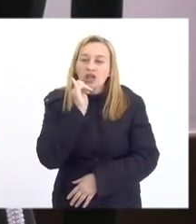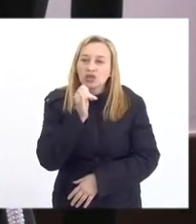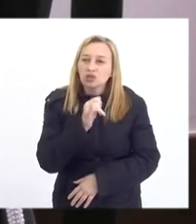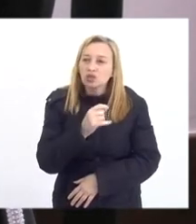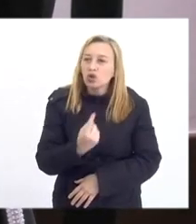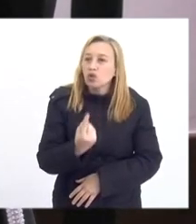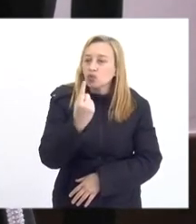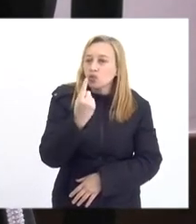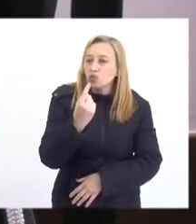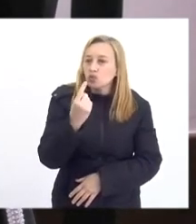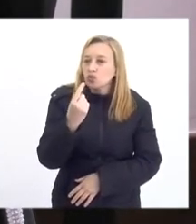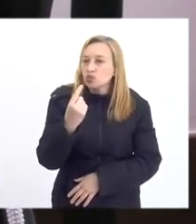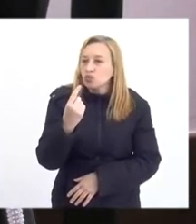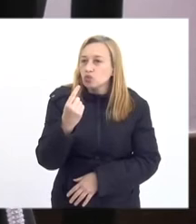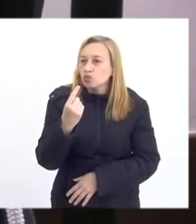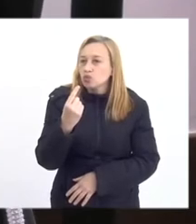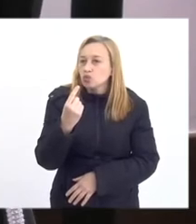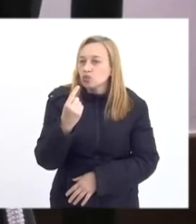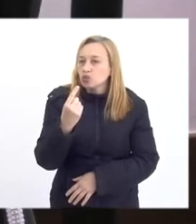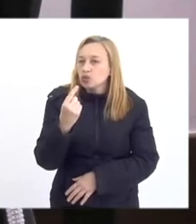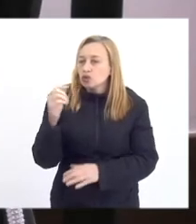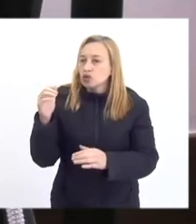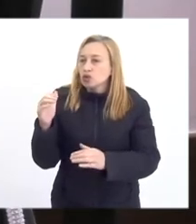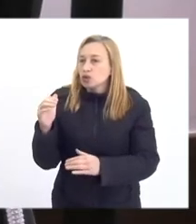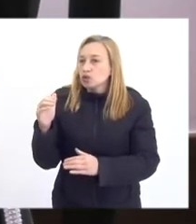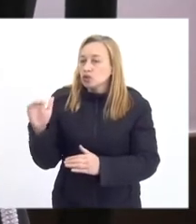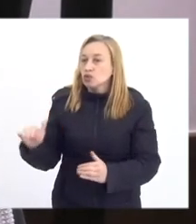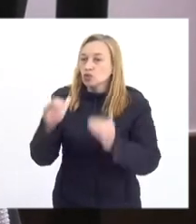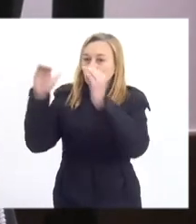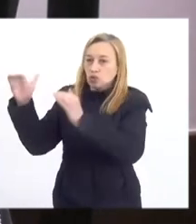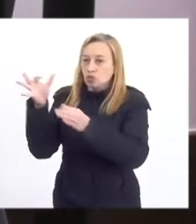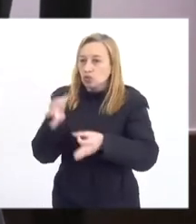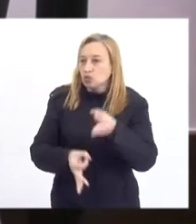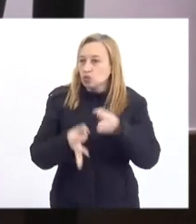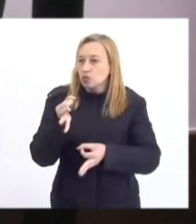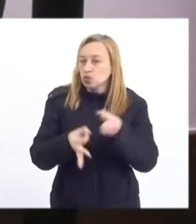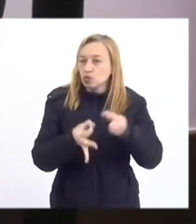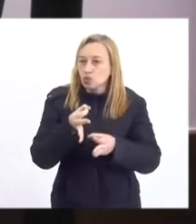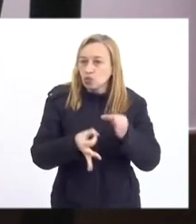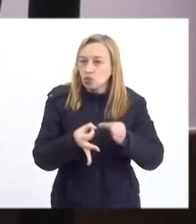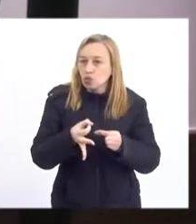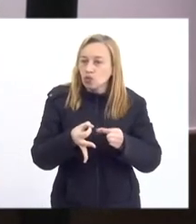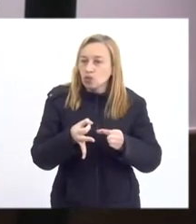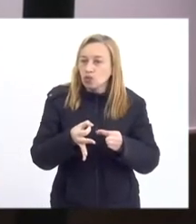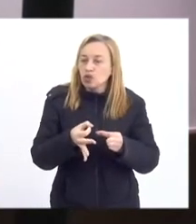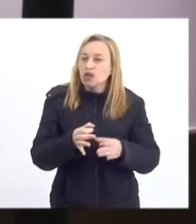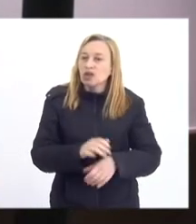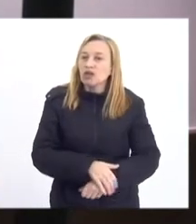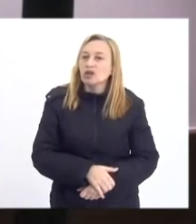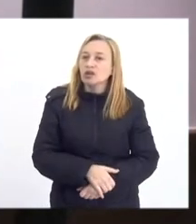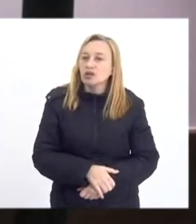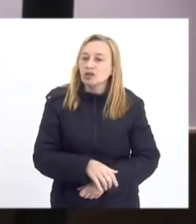um desembargador. E esse desembargador deu a liminar.